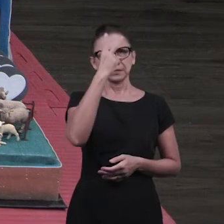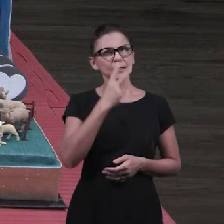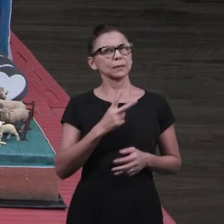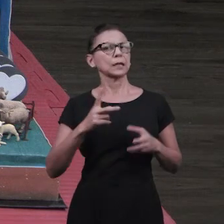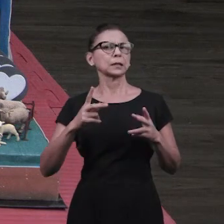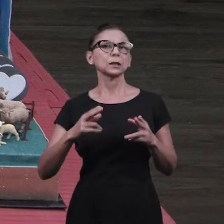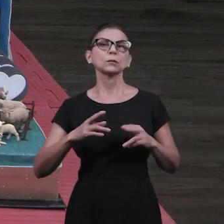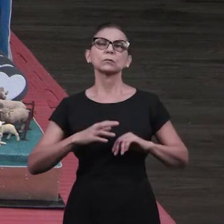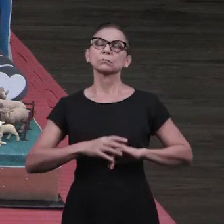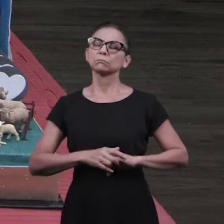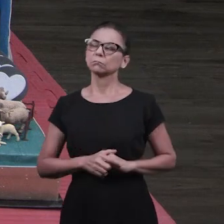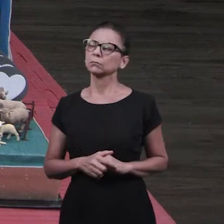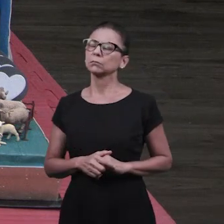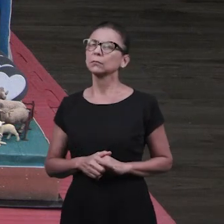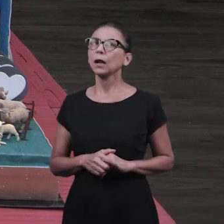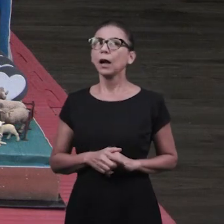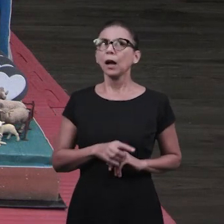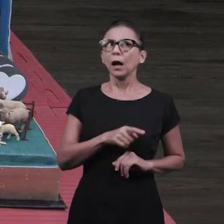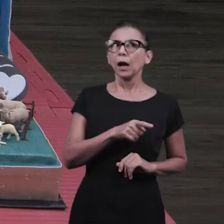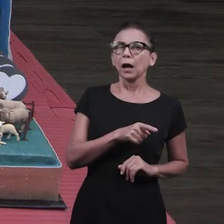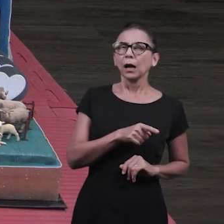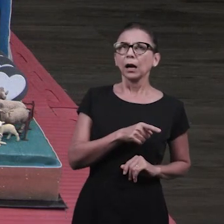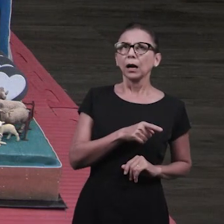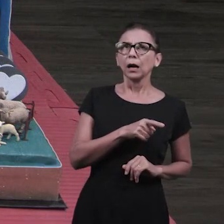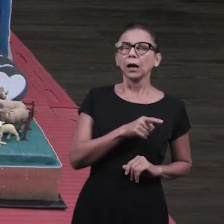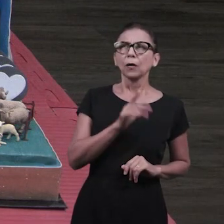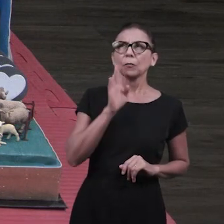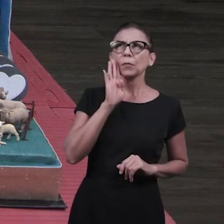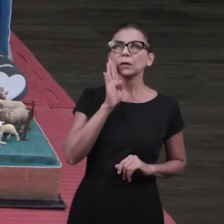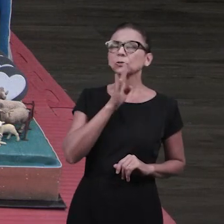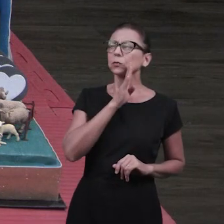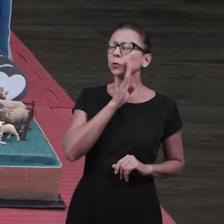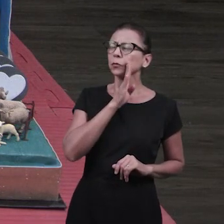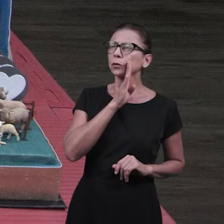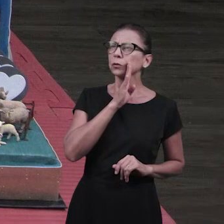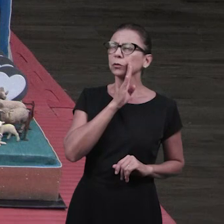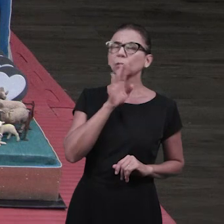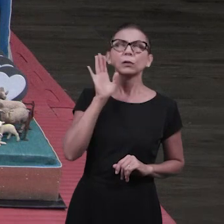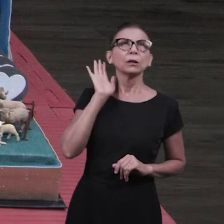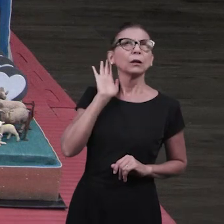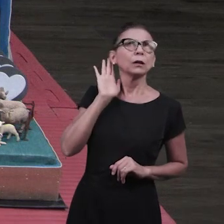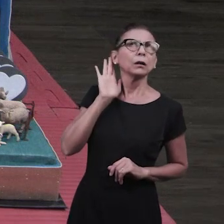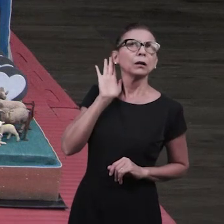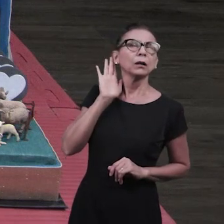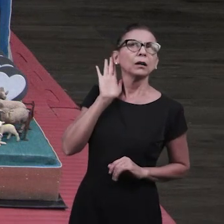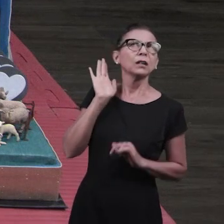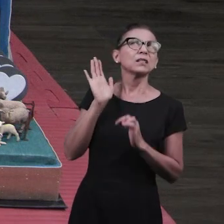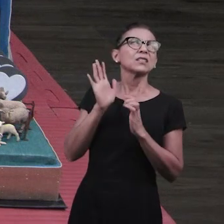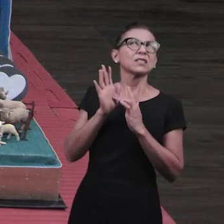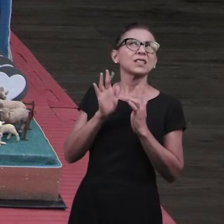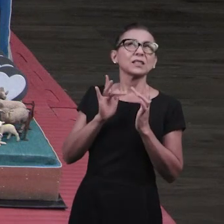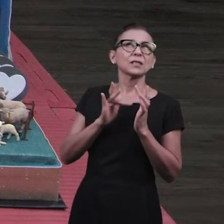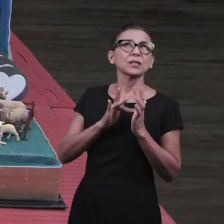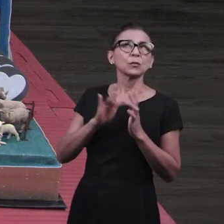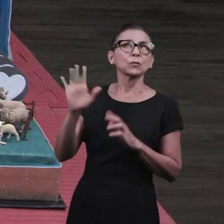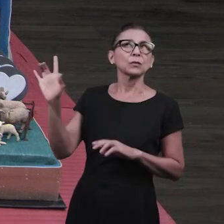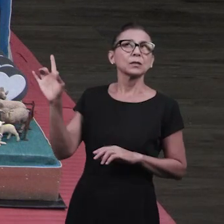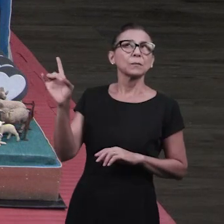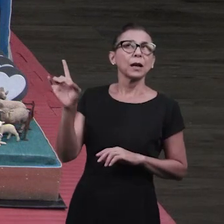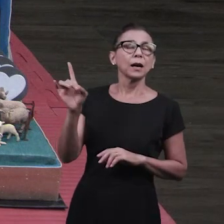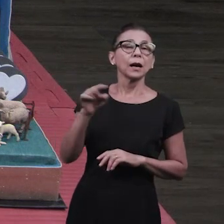que Jesus estava passando por ali e pediu e clamou assim,